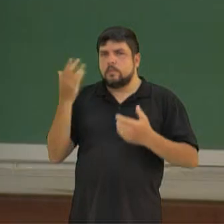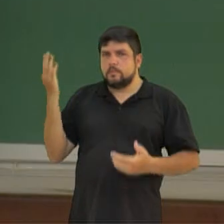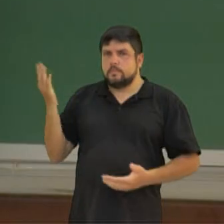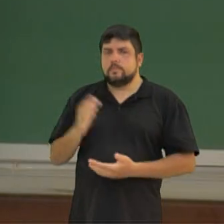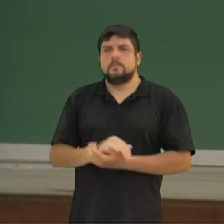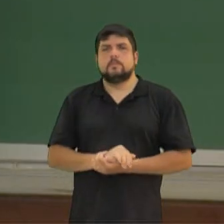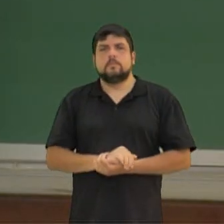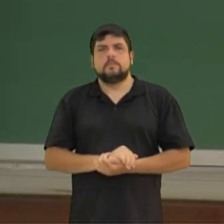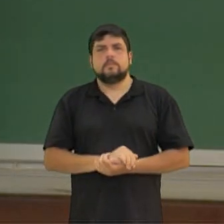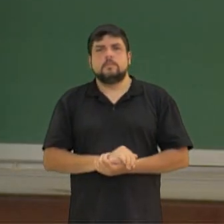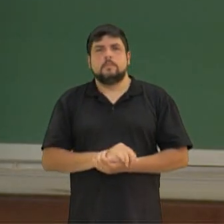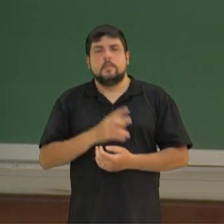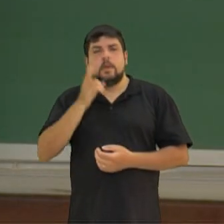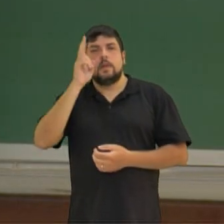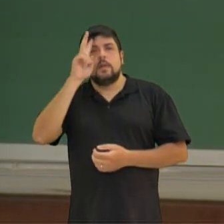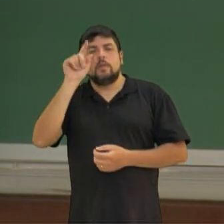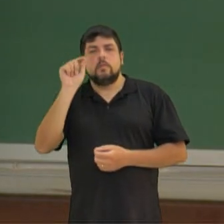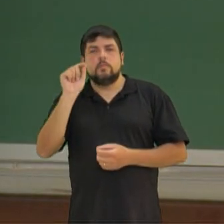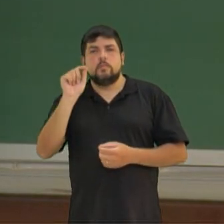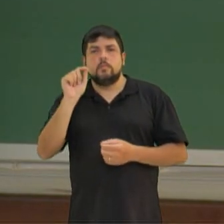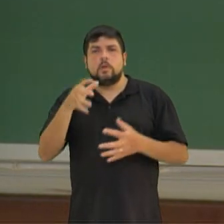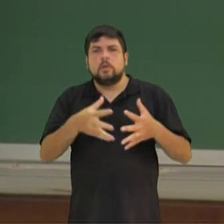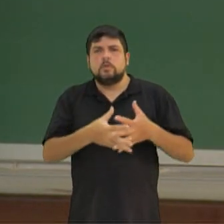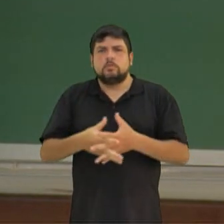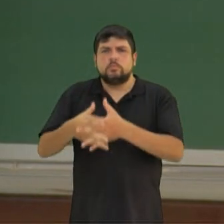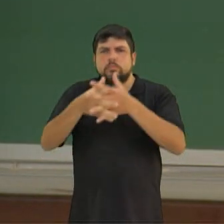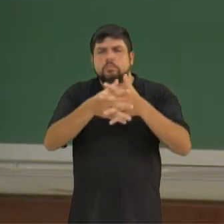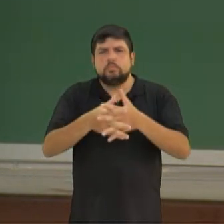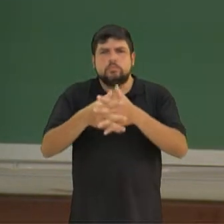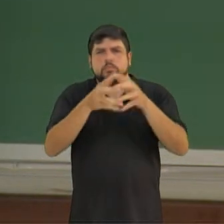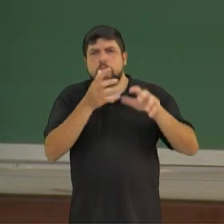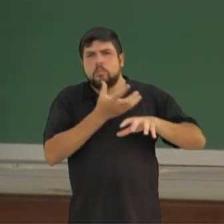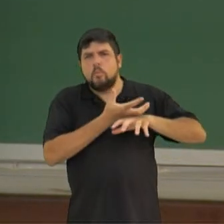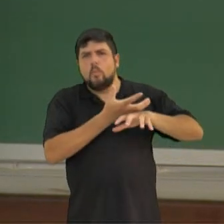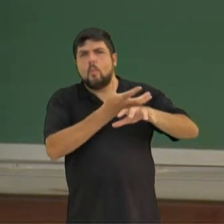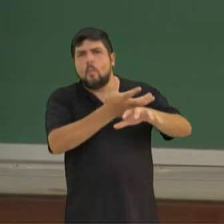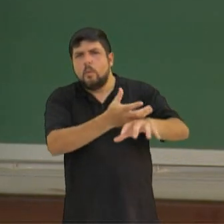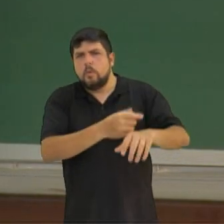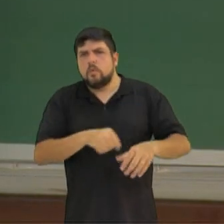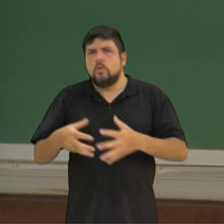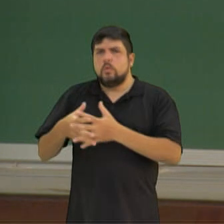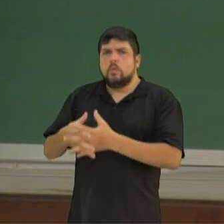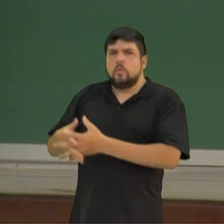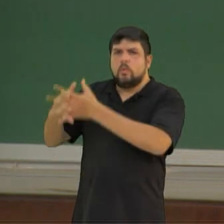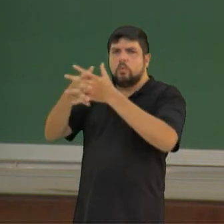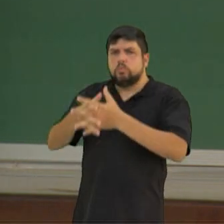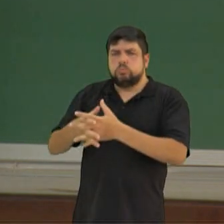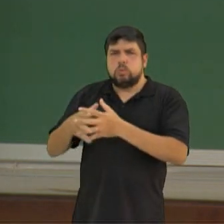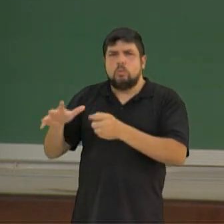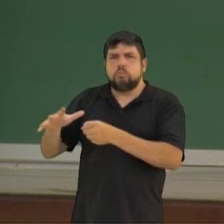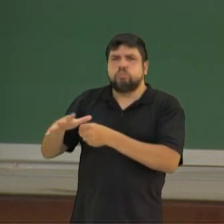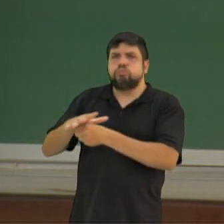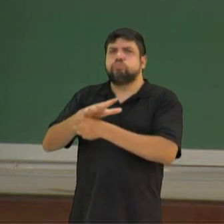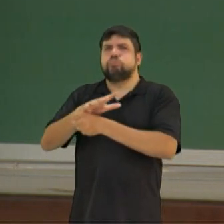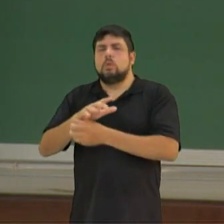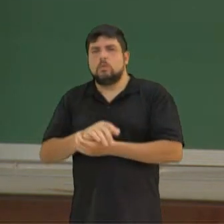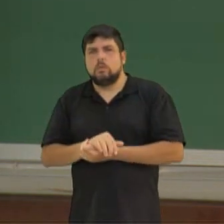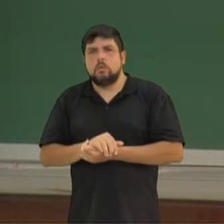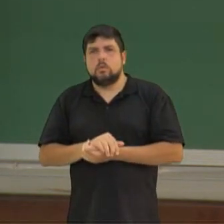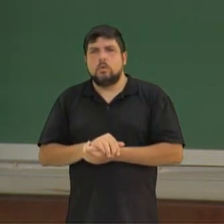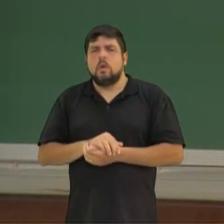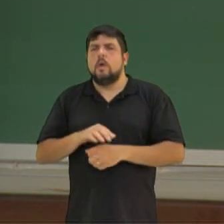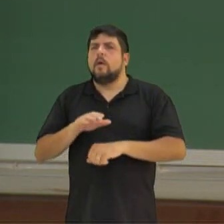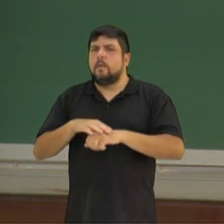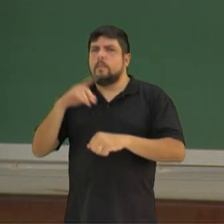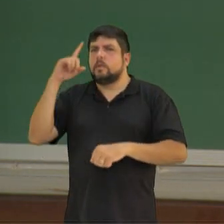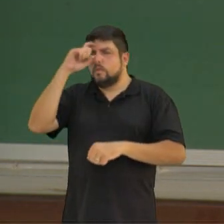Lembra sempre, né, de um caminhão vazio e um caminhão carregado. O caminhão carregado tem muito mais dificuldade, por exemplo, para subir a serra, né?